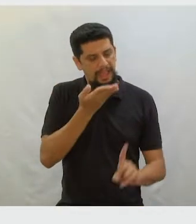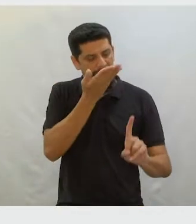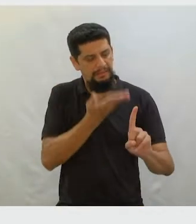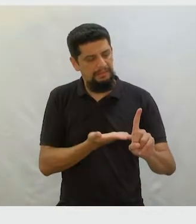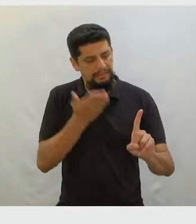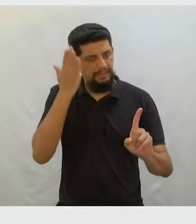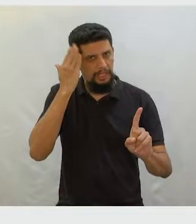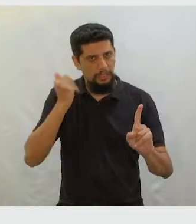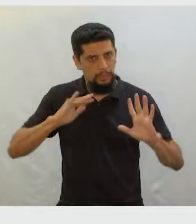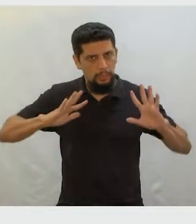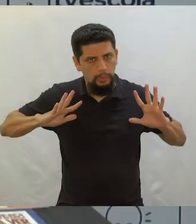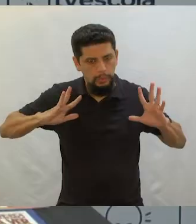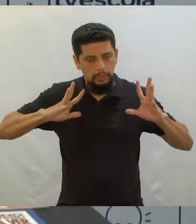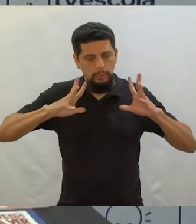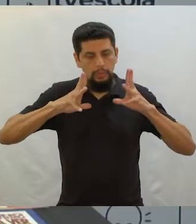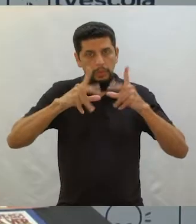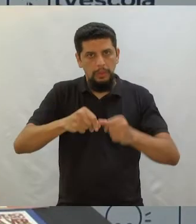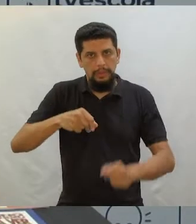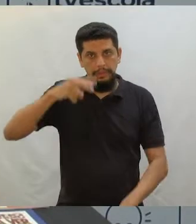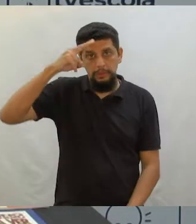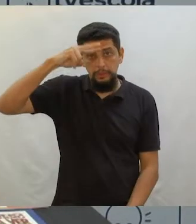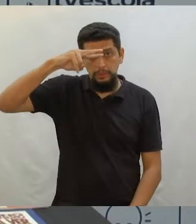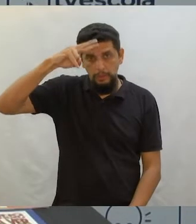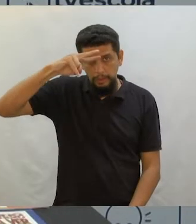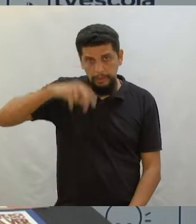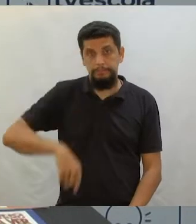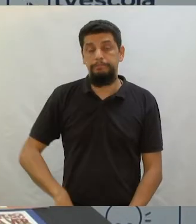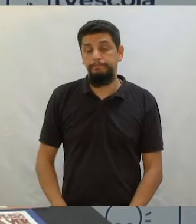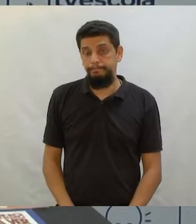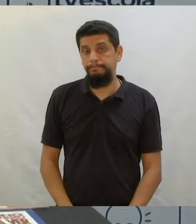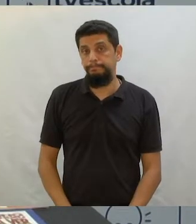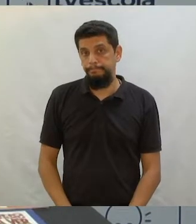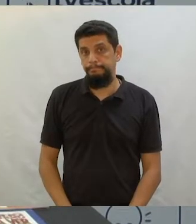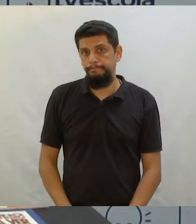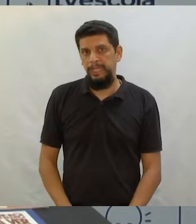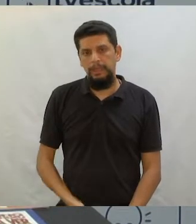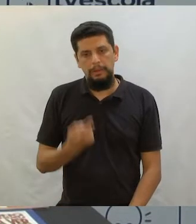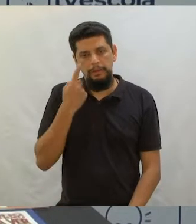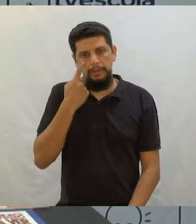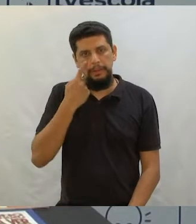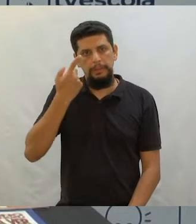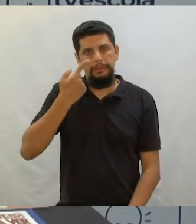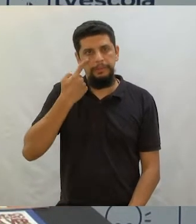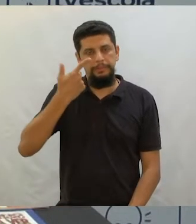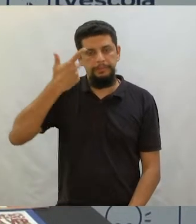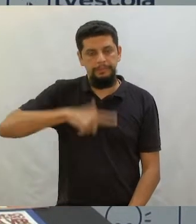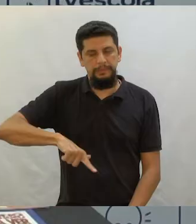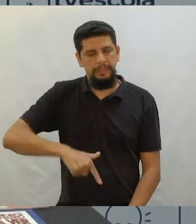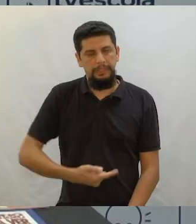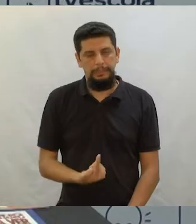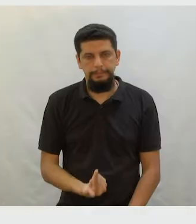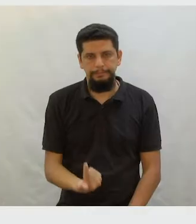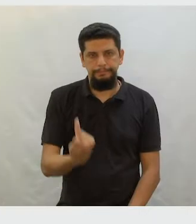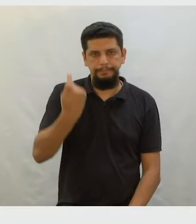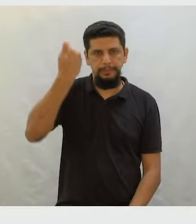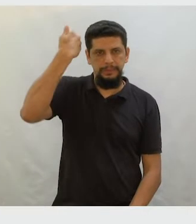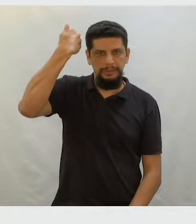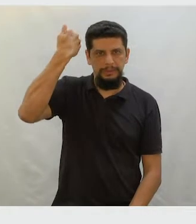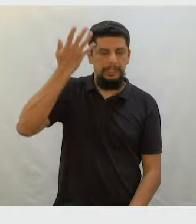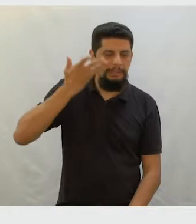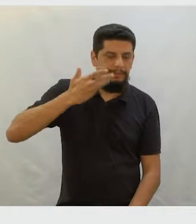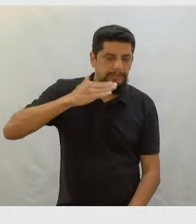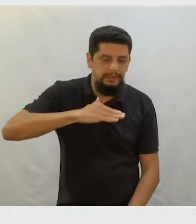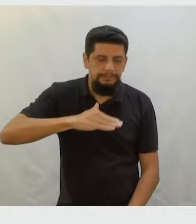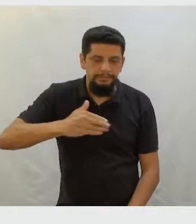sabia todas as histórias do mundo vamos retornar um pouquinho na nossa infância Olha